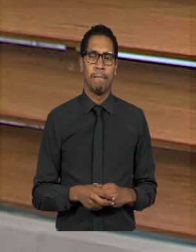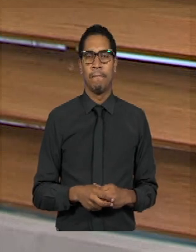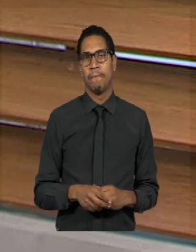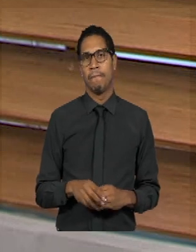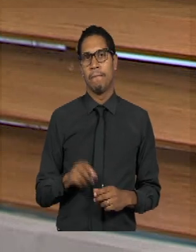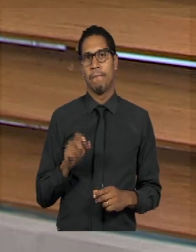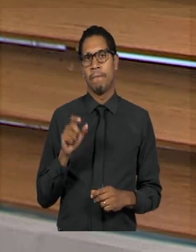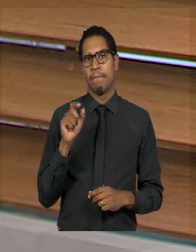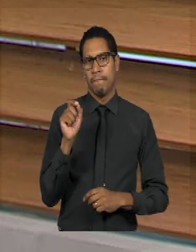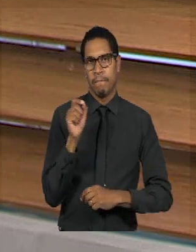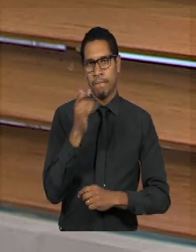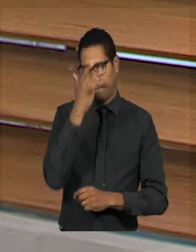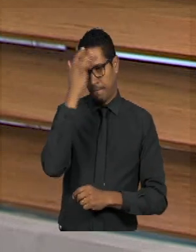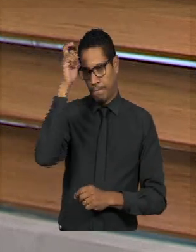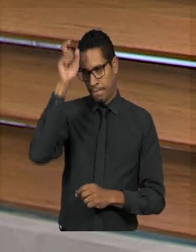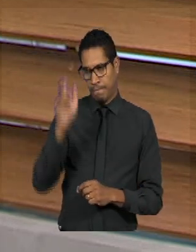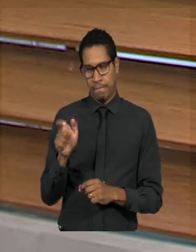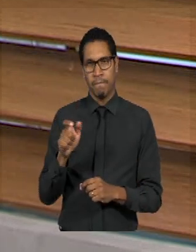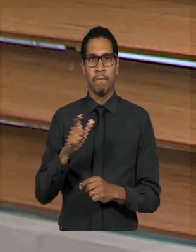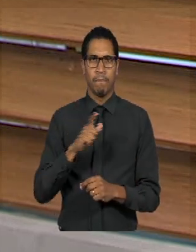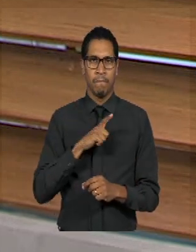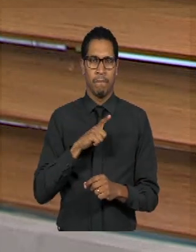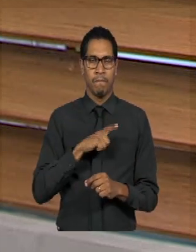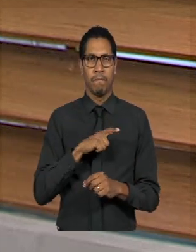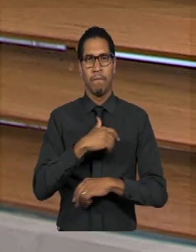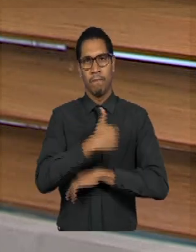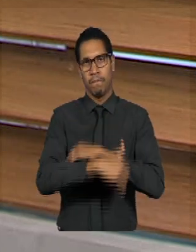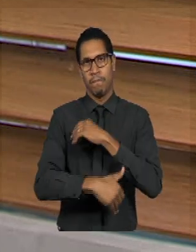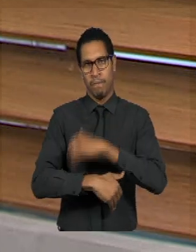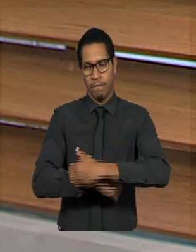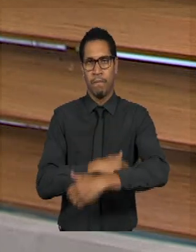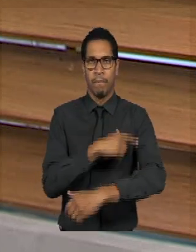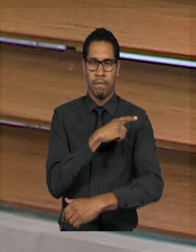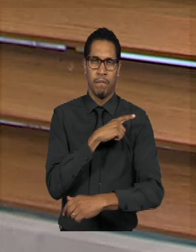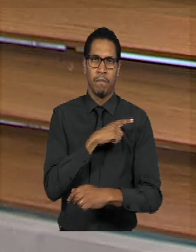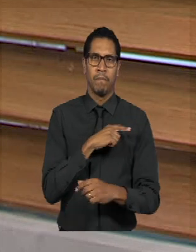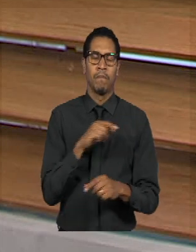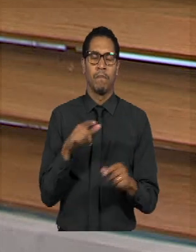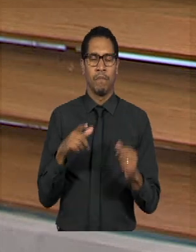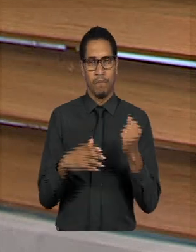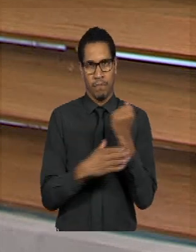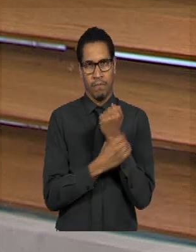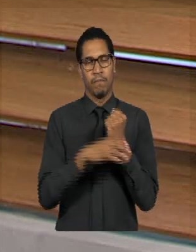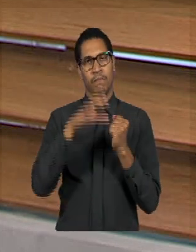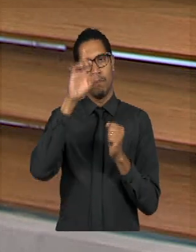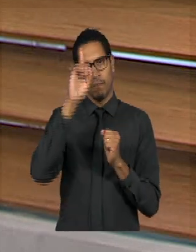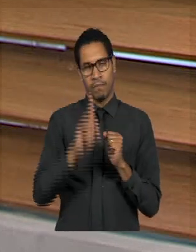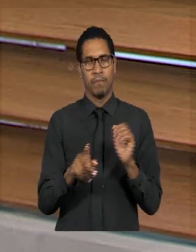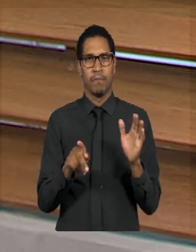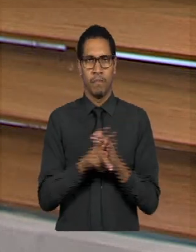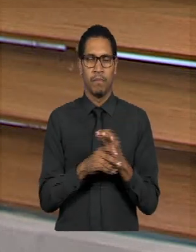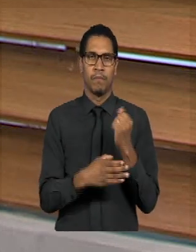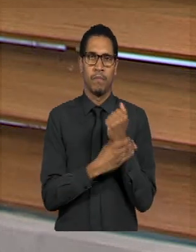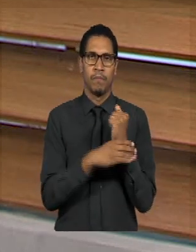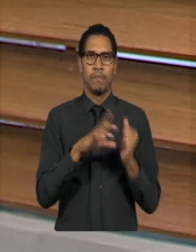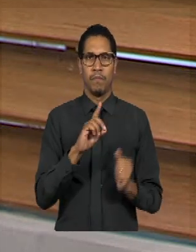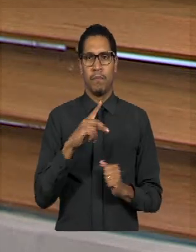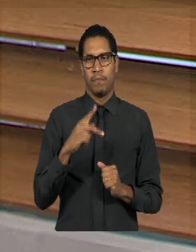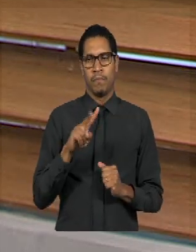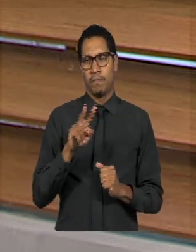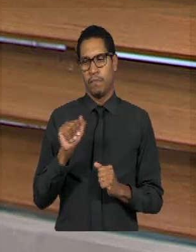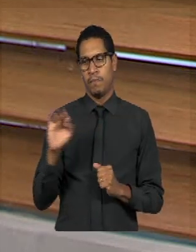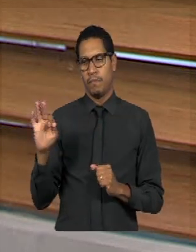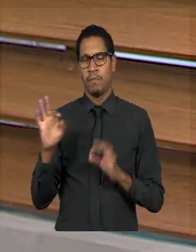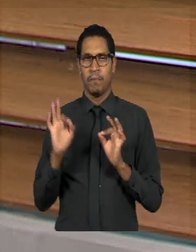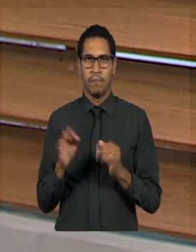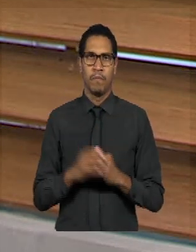Esses acidentados, eles têm os direitos que são assegurados, né? O seguro DPVAT. Sim. E aí eu